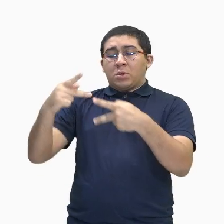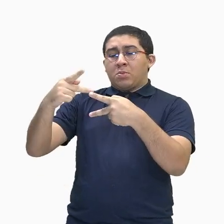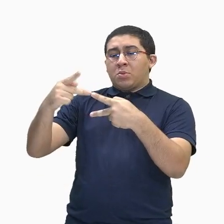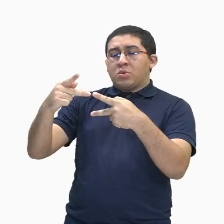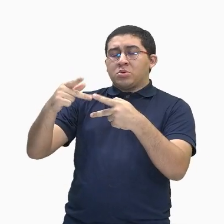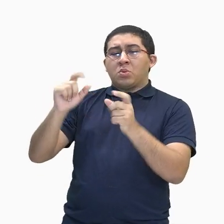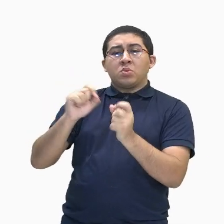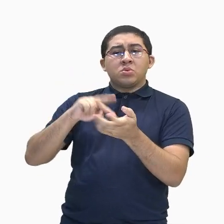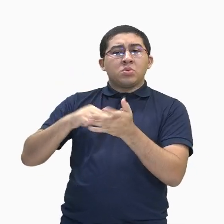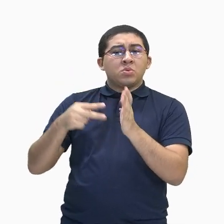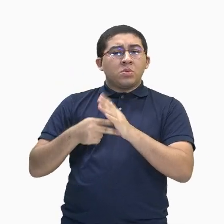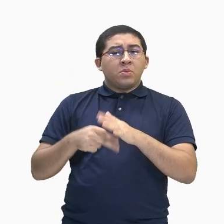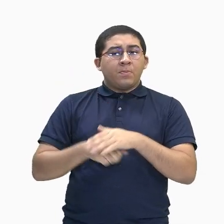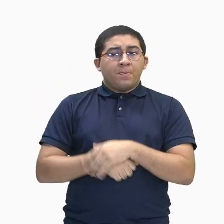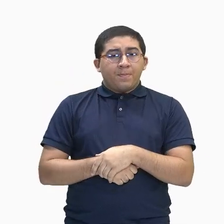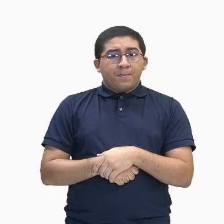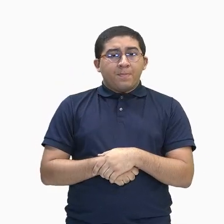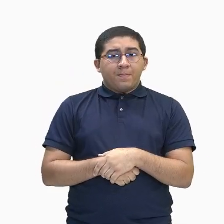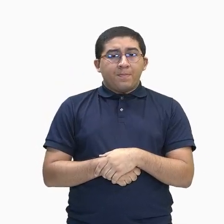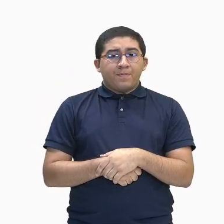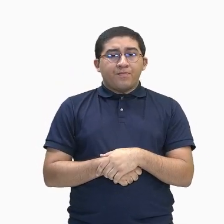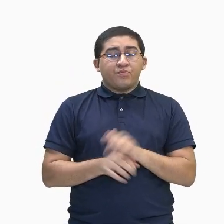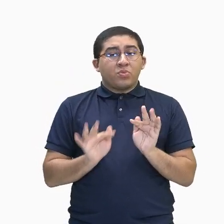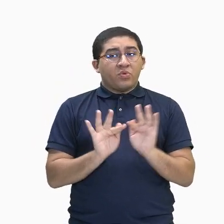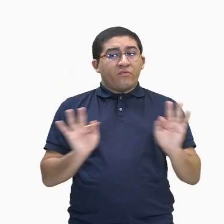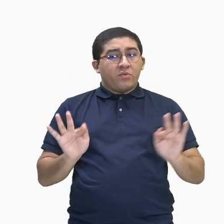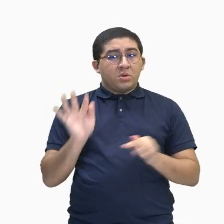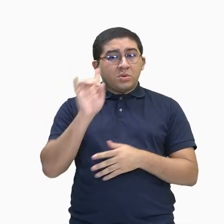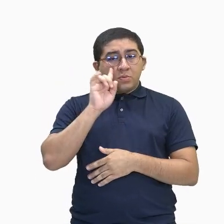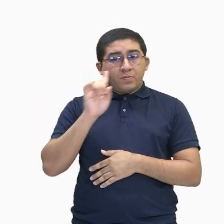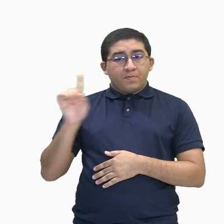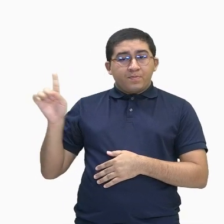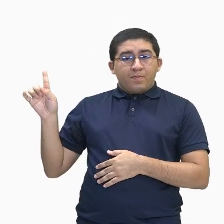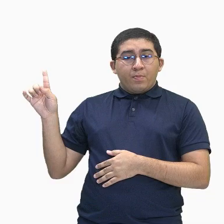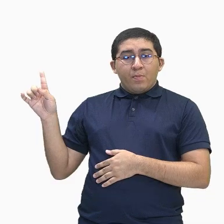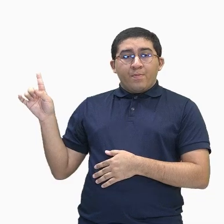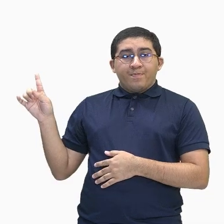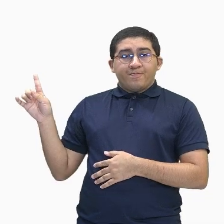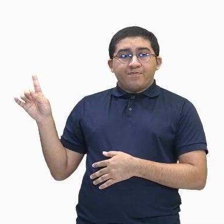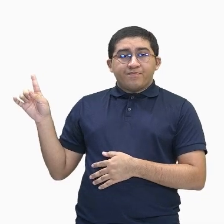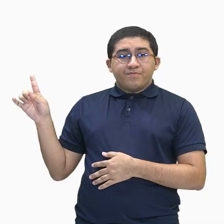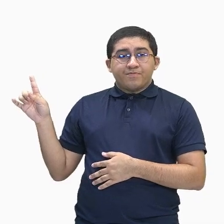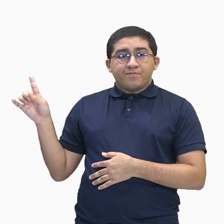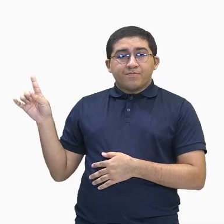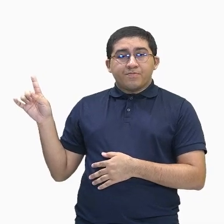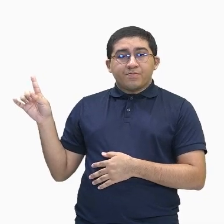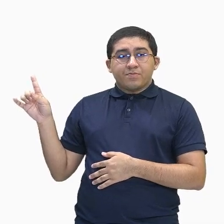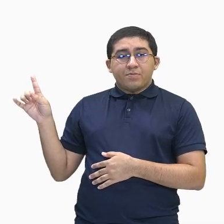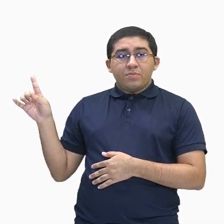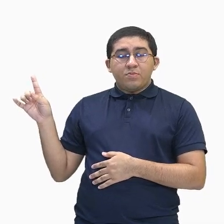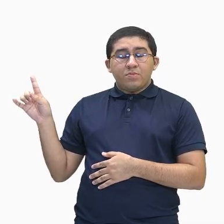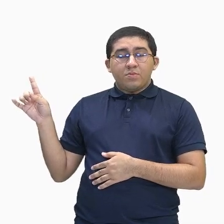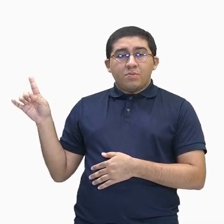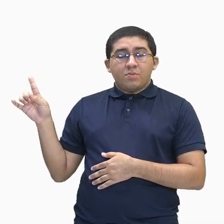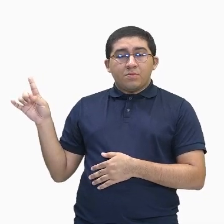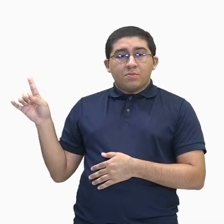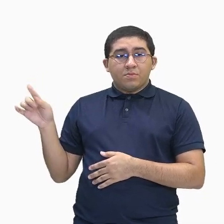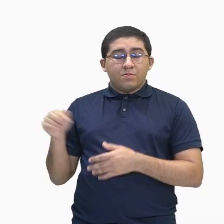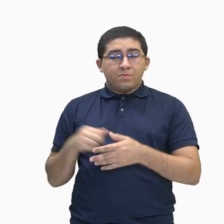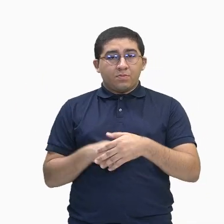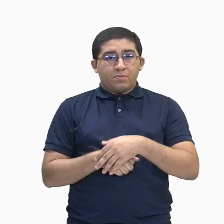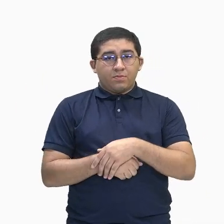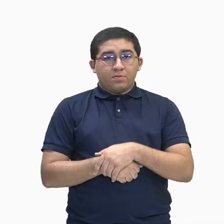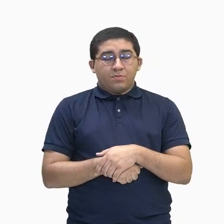lá. I am interested in learning German. I am interested in. Aqui,